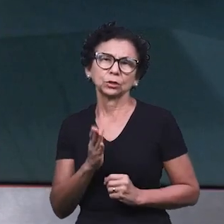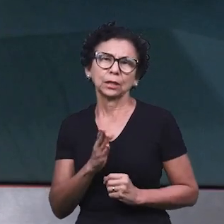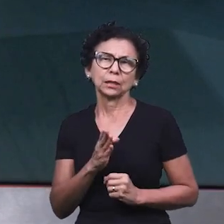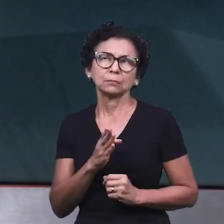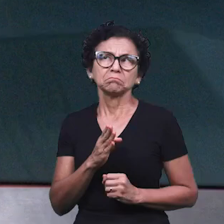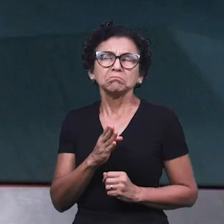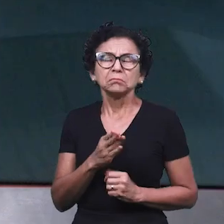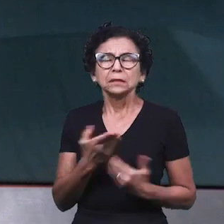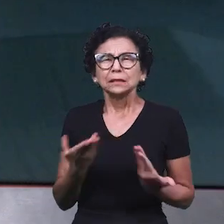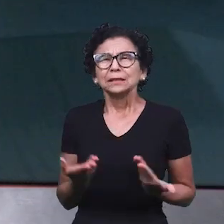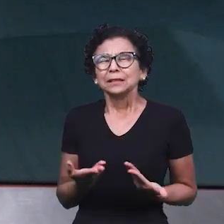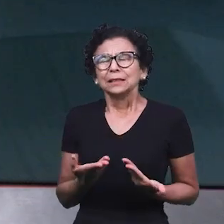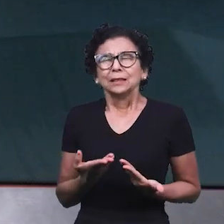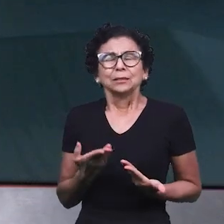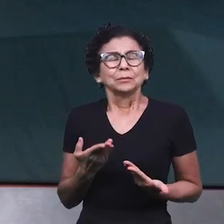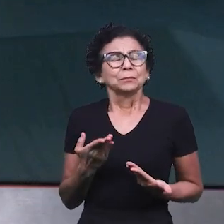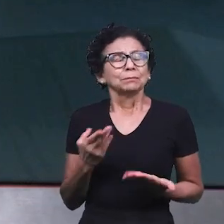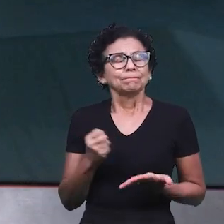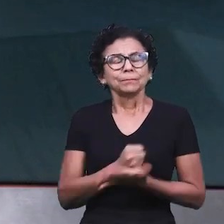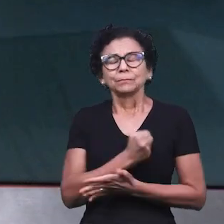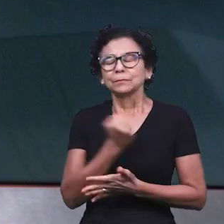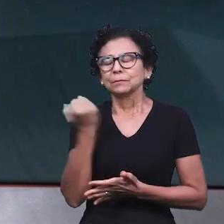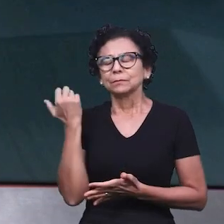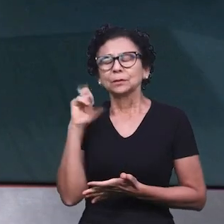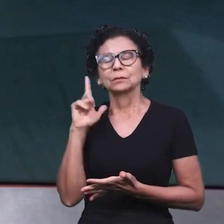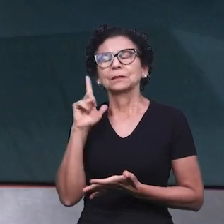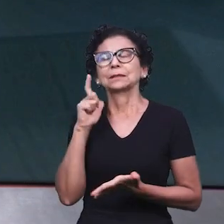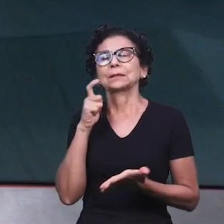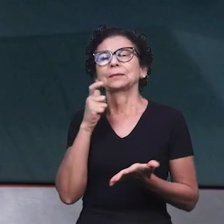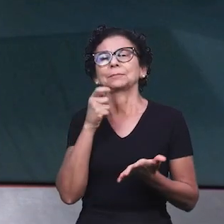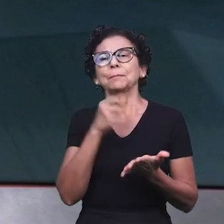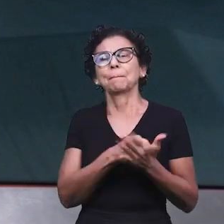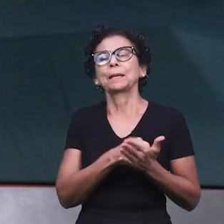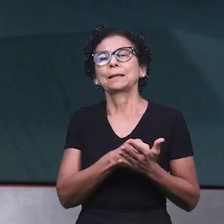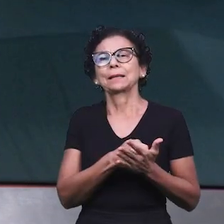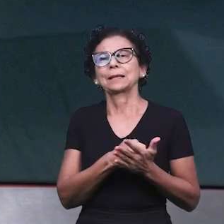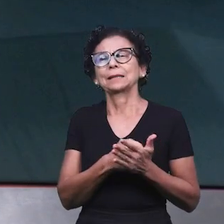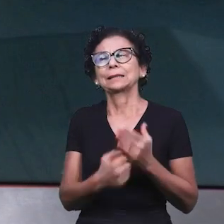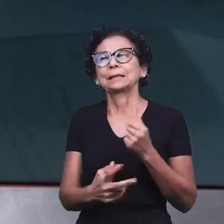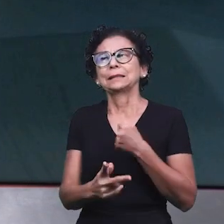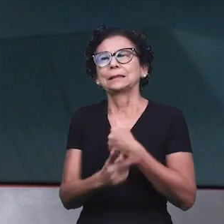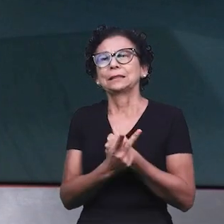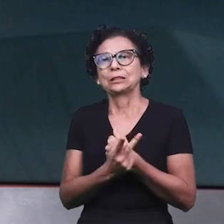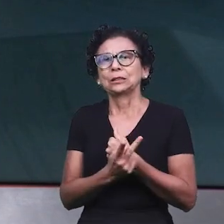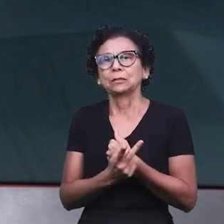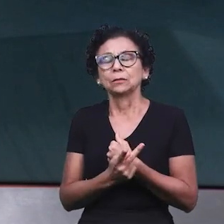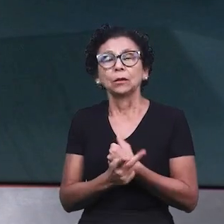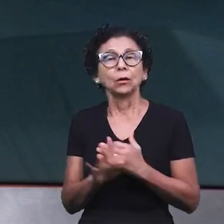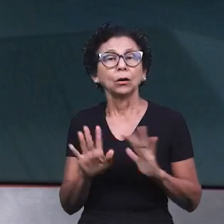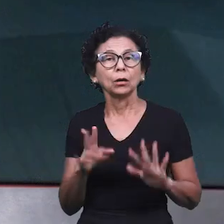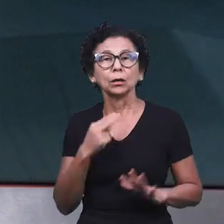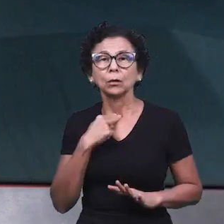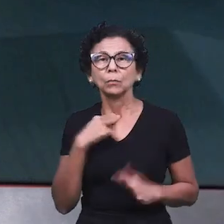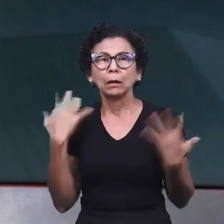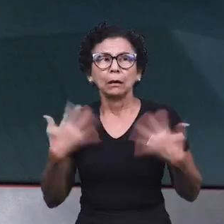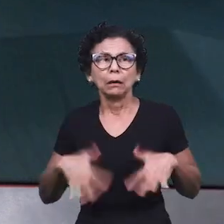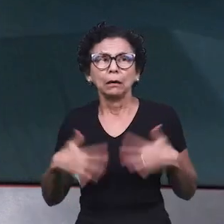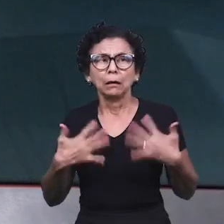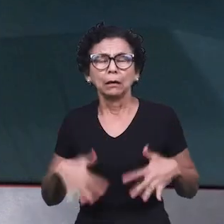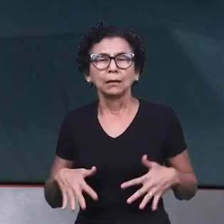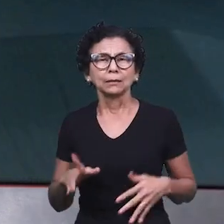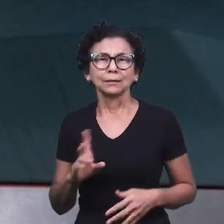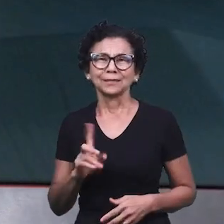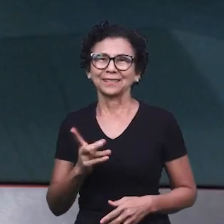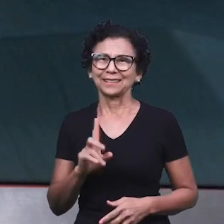motivo justo, não conseguiu honrar com aqueles compromissos, o desespero deve ser a última